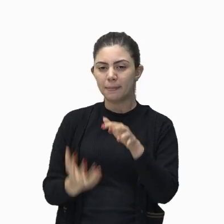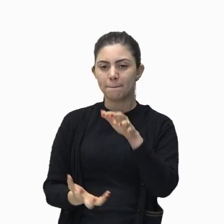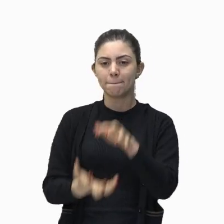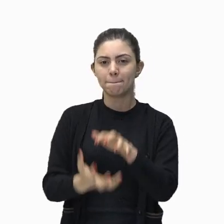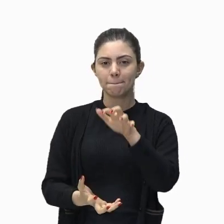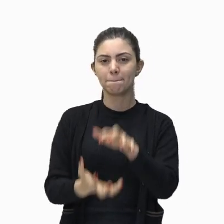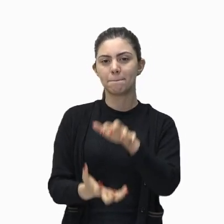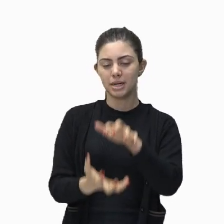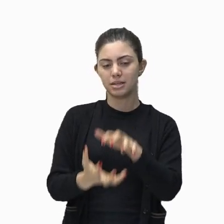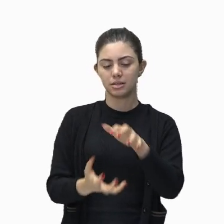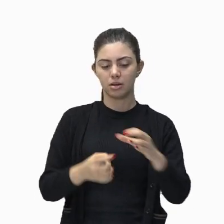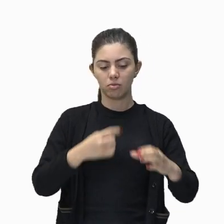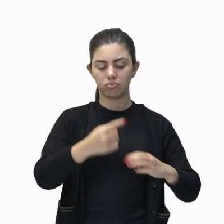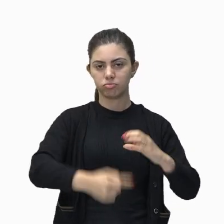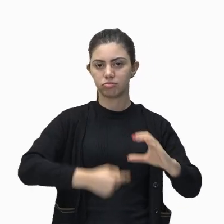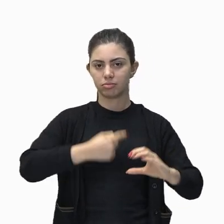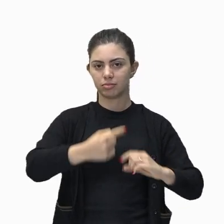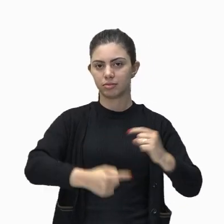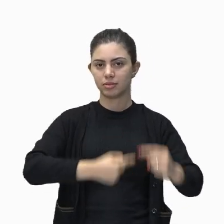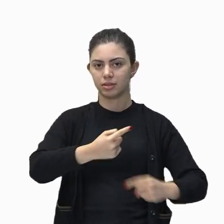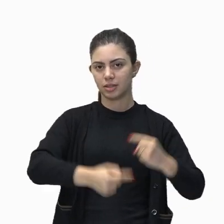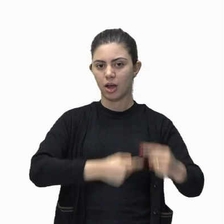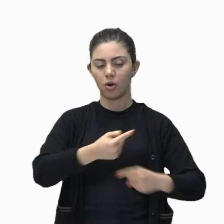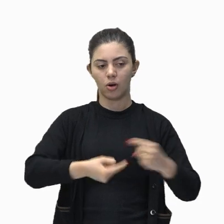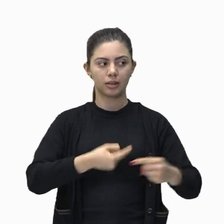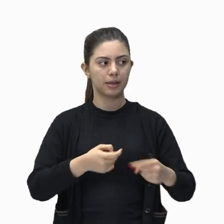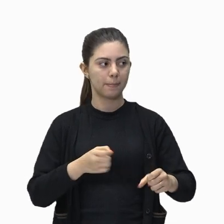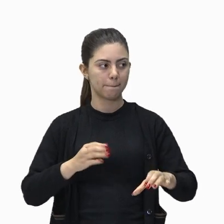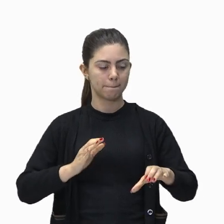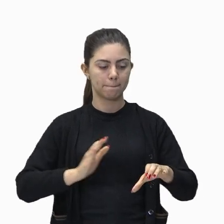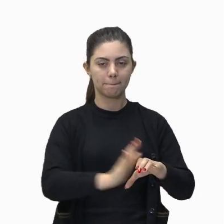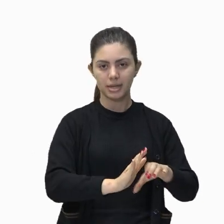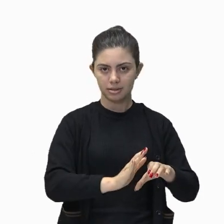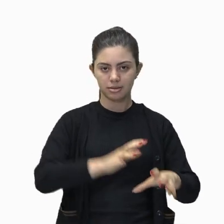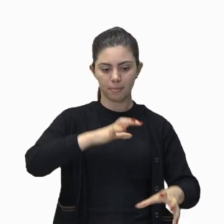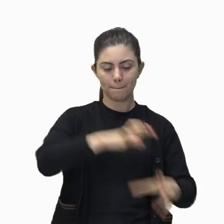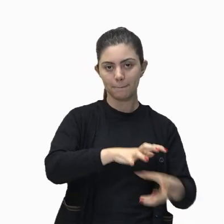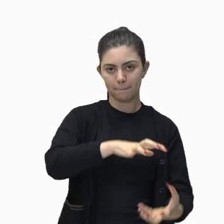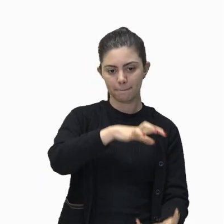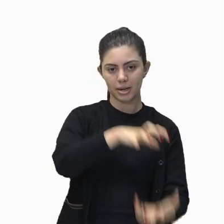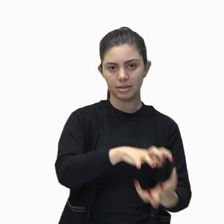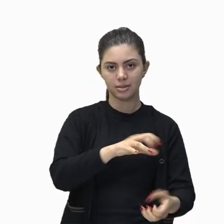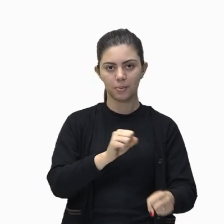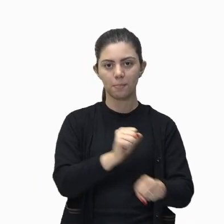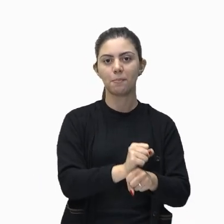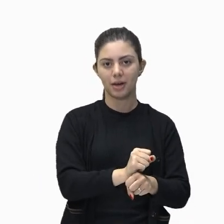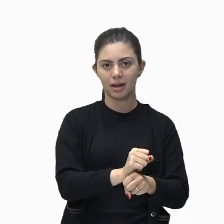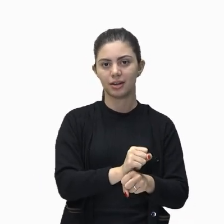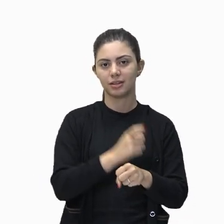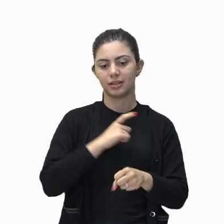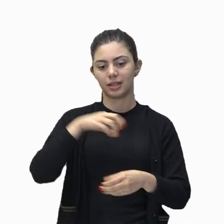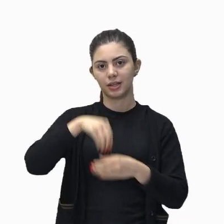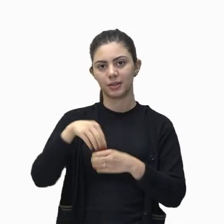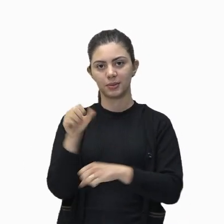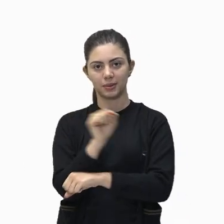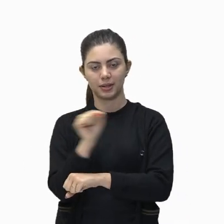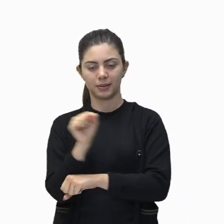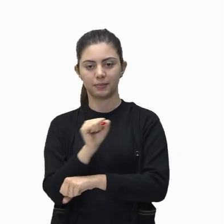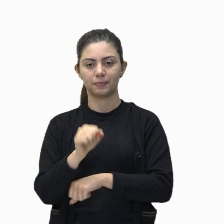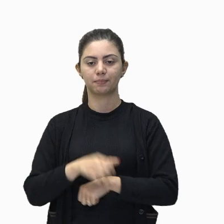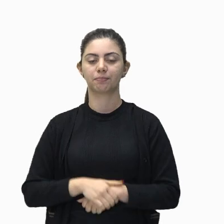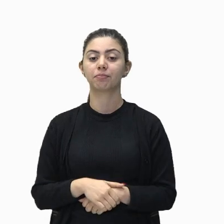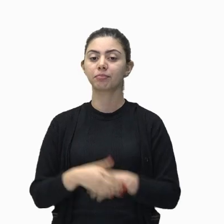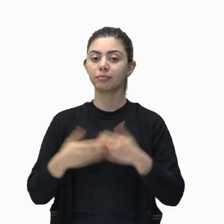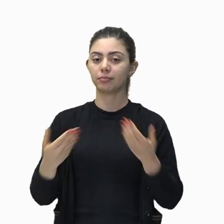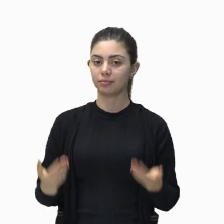o tambor da roda ou contra o disco de freio, né, que nós temos lá na roda. Então, olha, nós